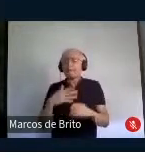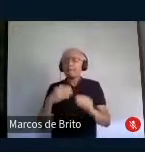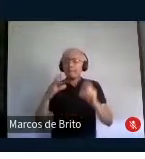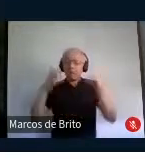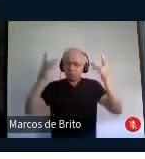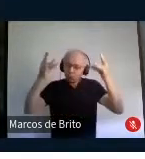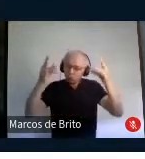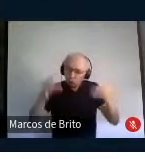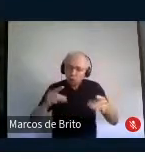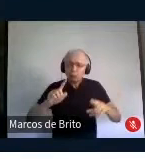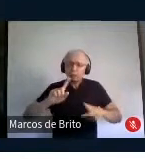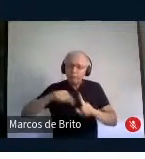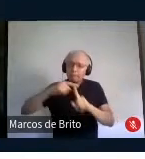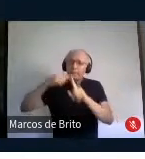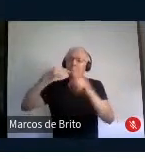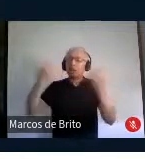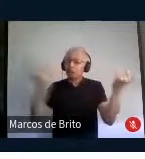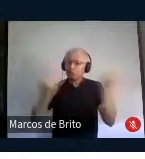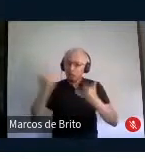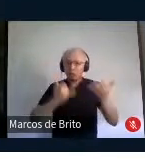informações.